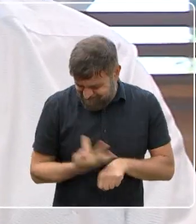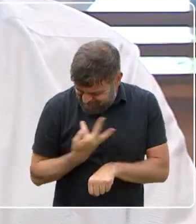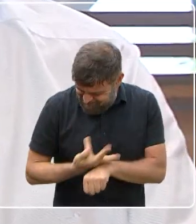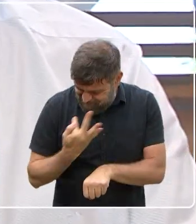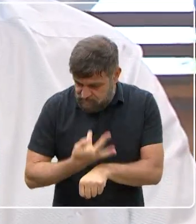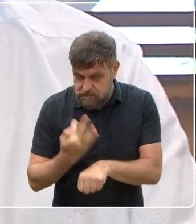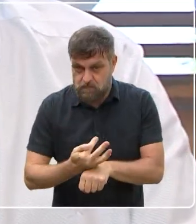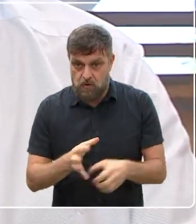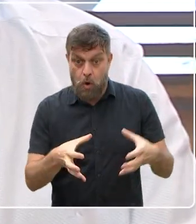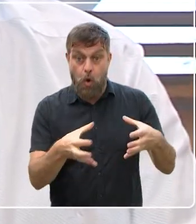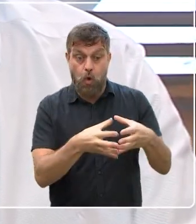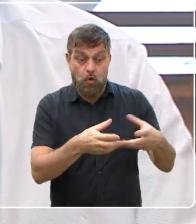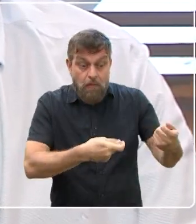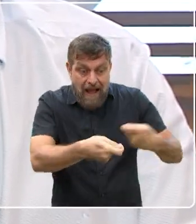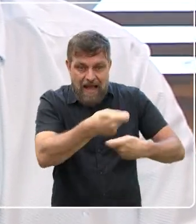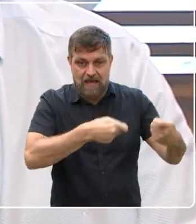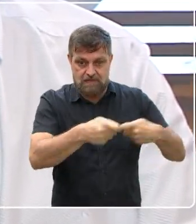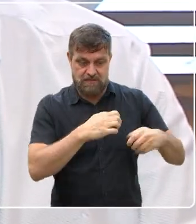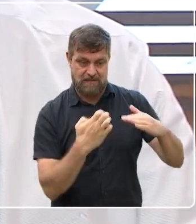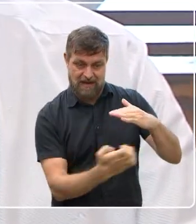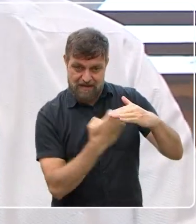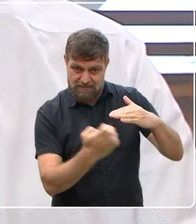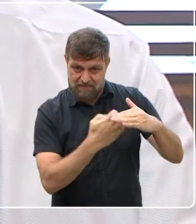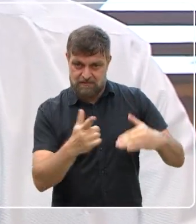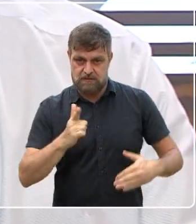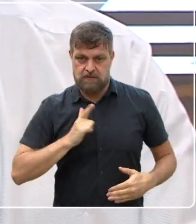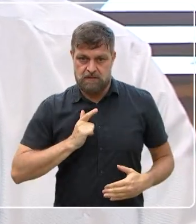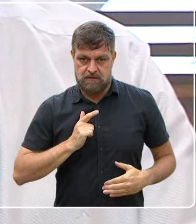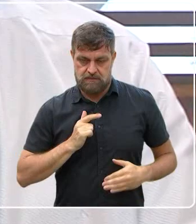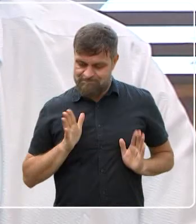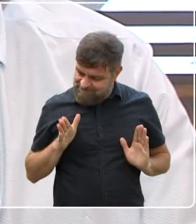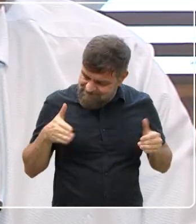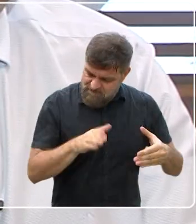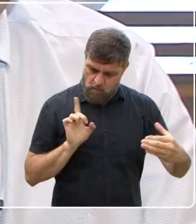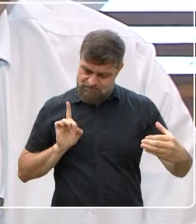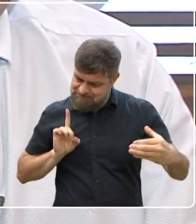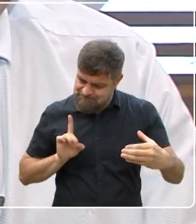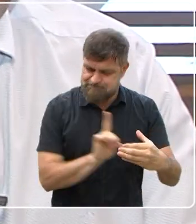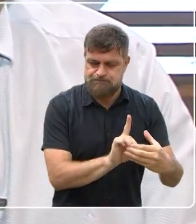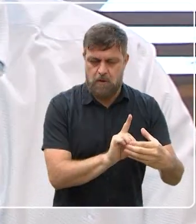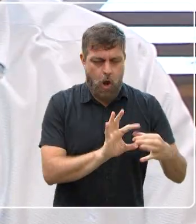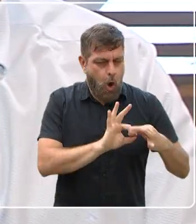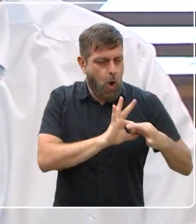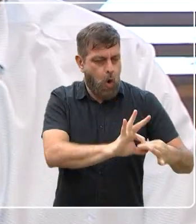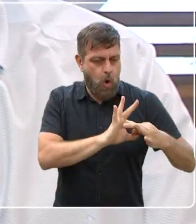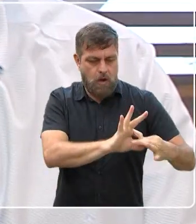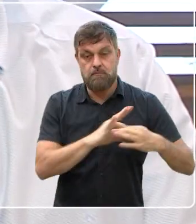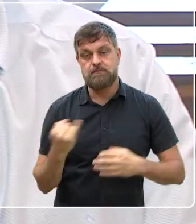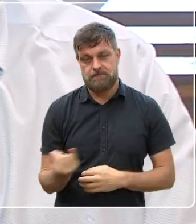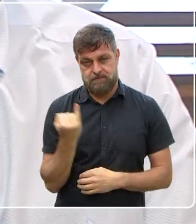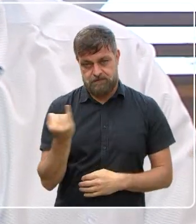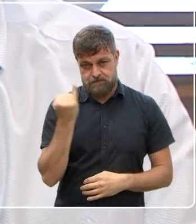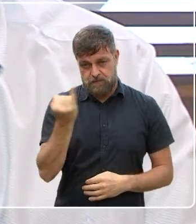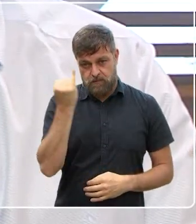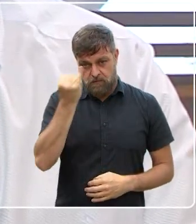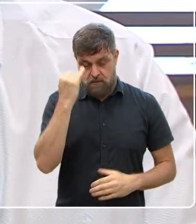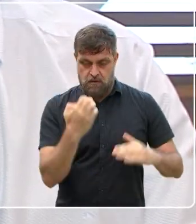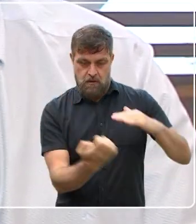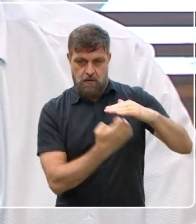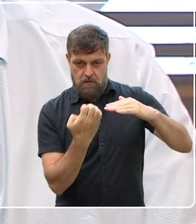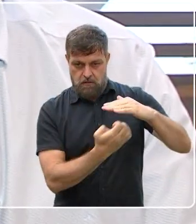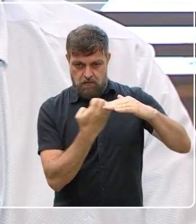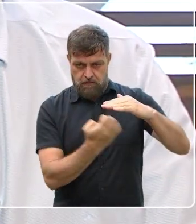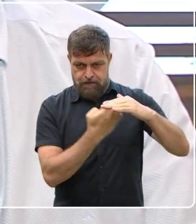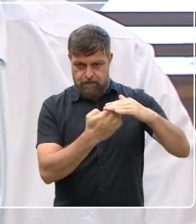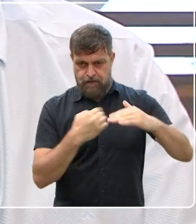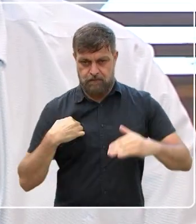do nosso corpo administrativo. A entrega, o vestir a camisa, né? Isso é muito importante. Isso para uma empresa